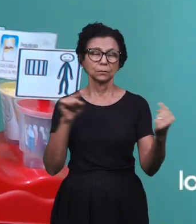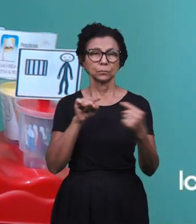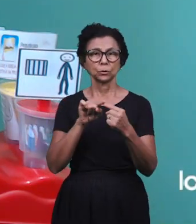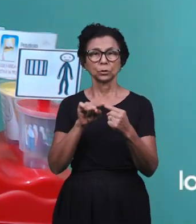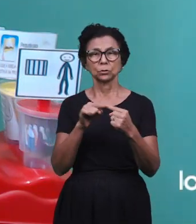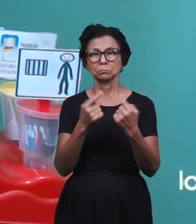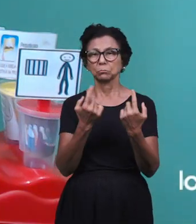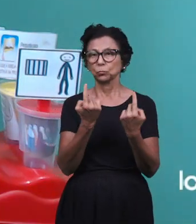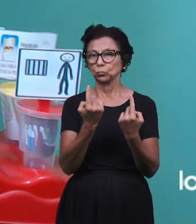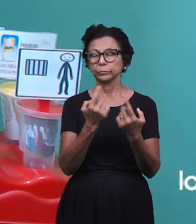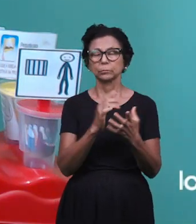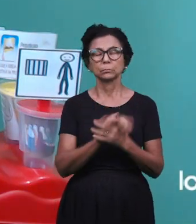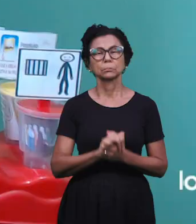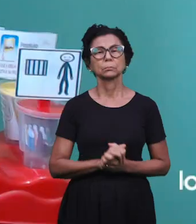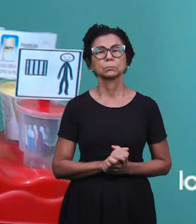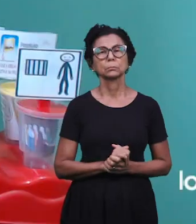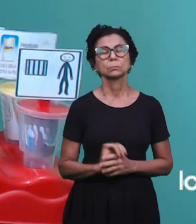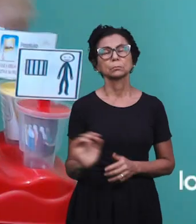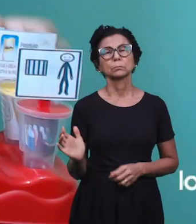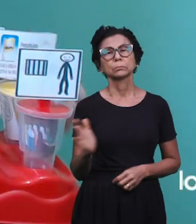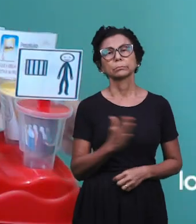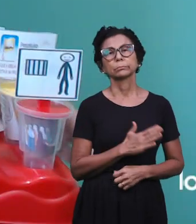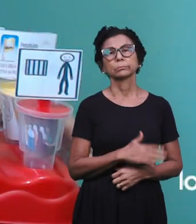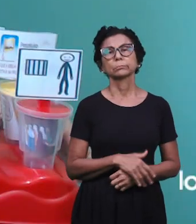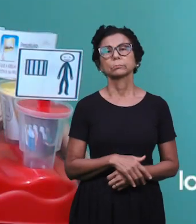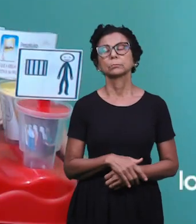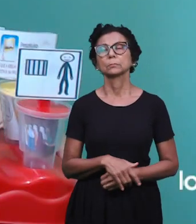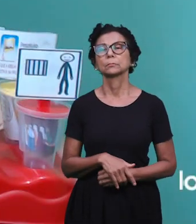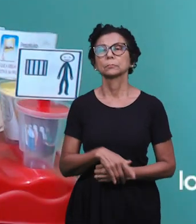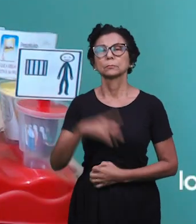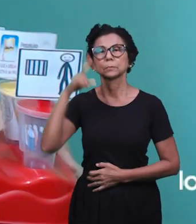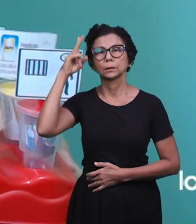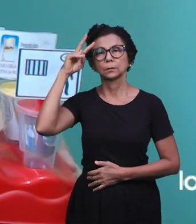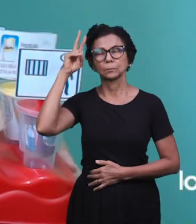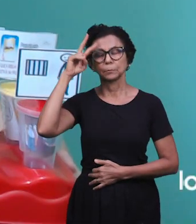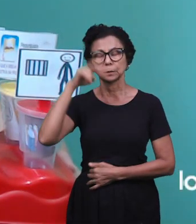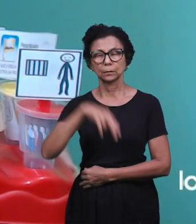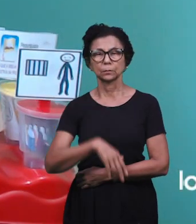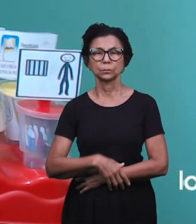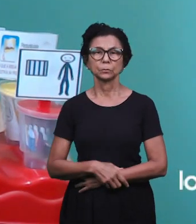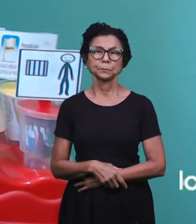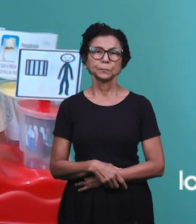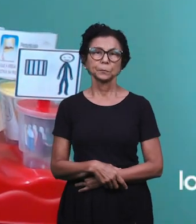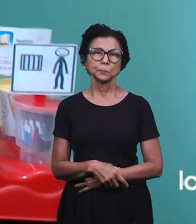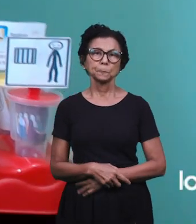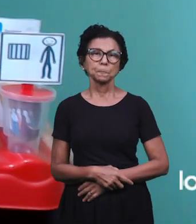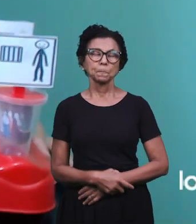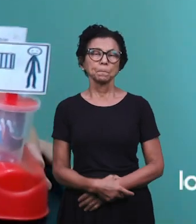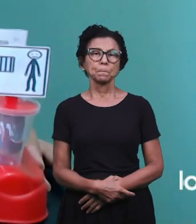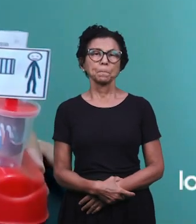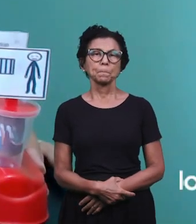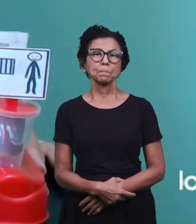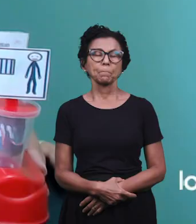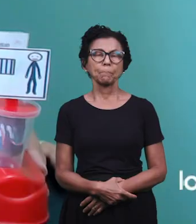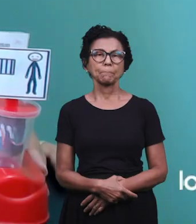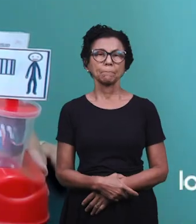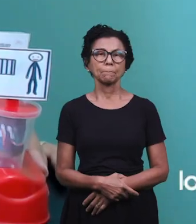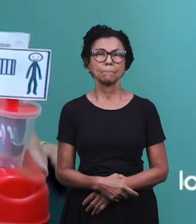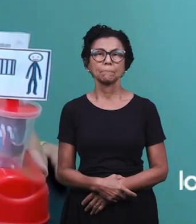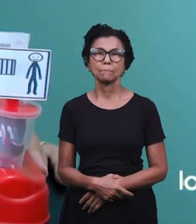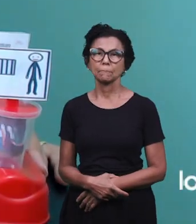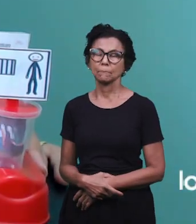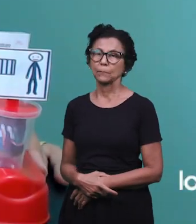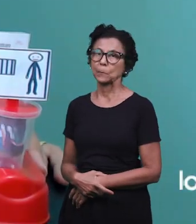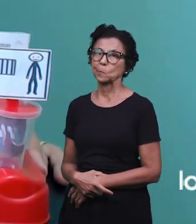só. Em relação ao recurso, lembrando que este recurso ele vem sempre